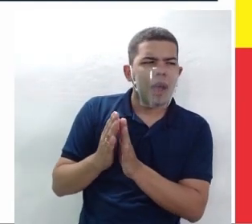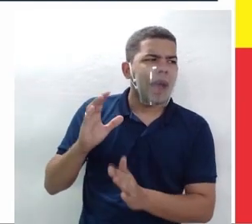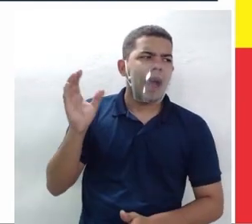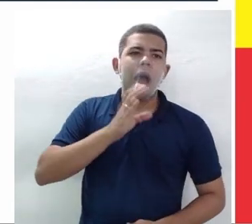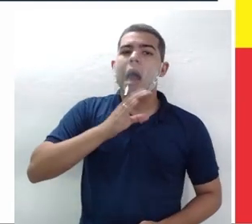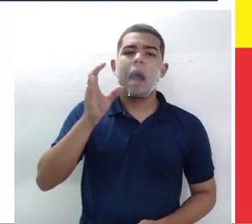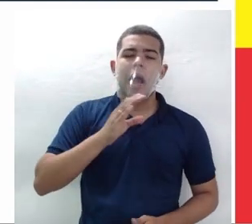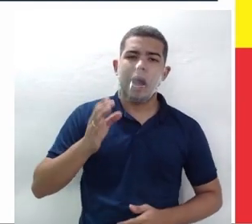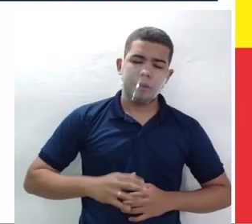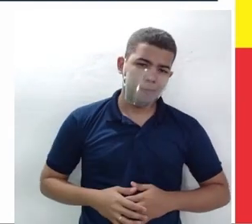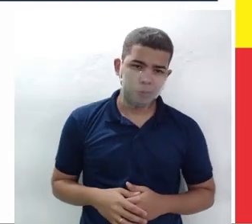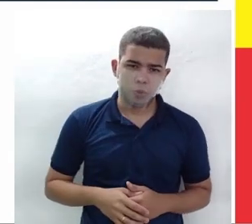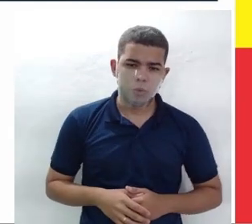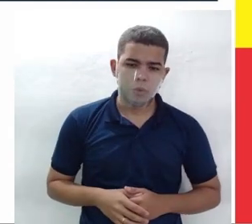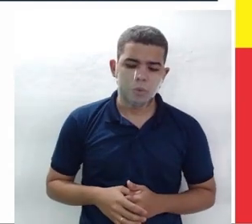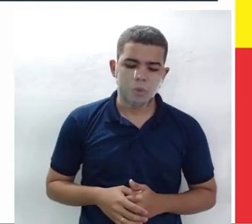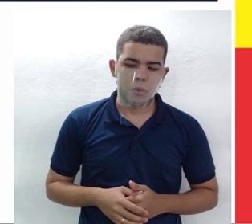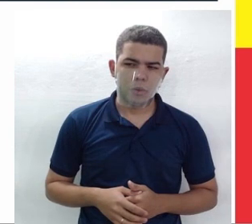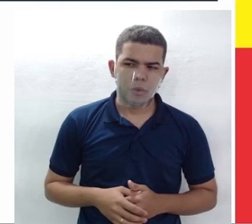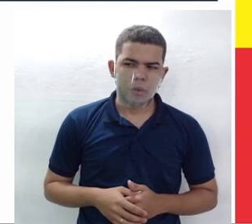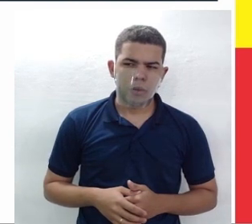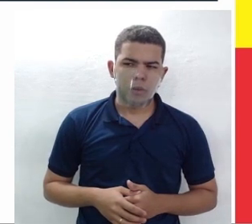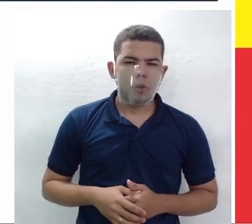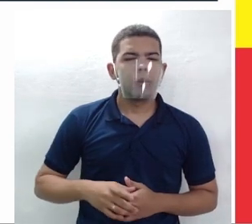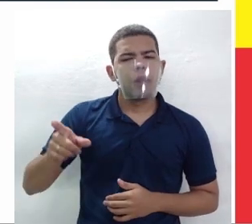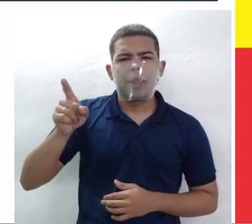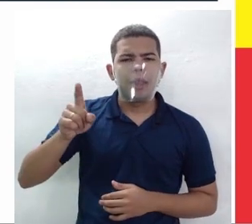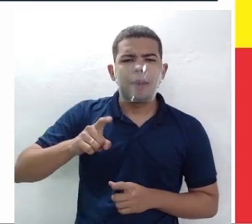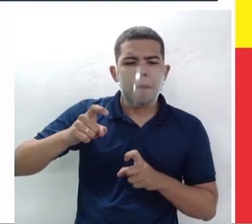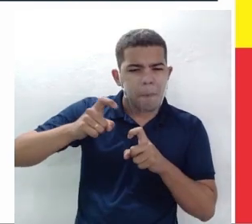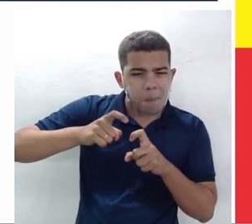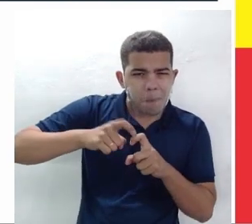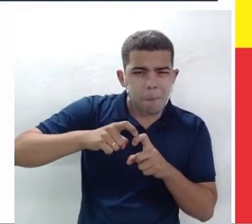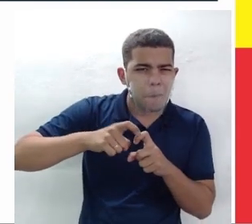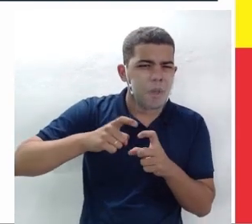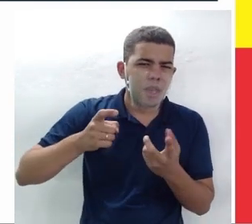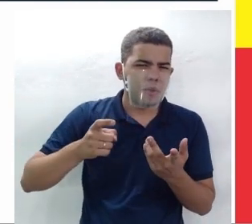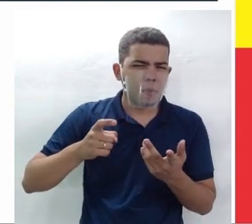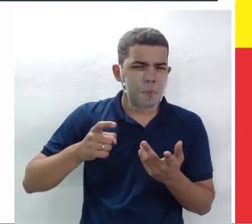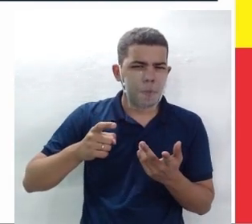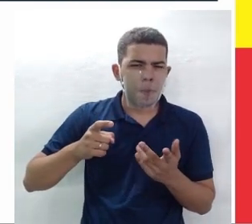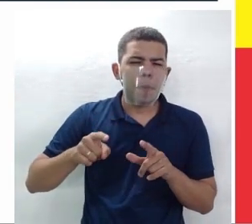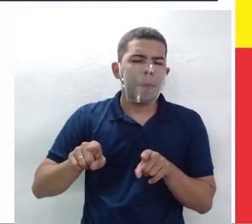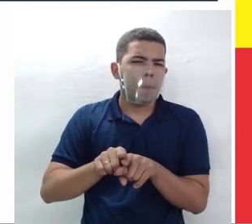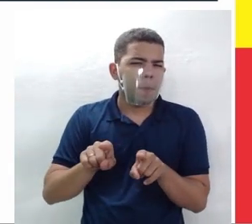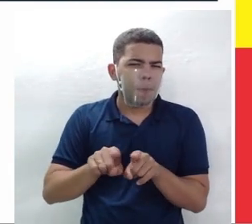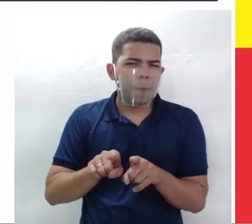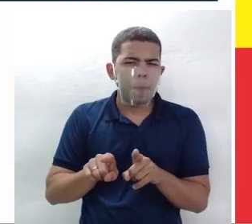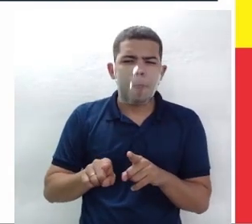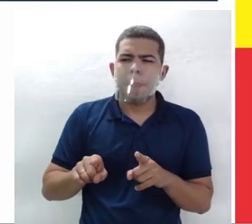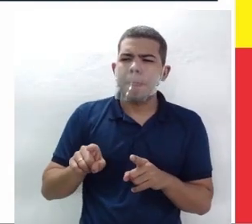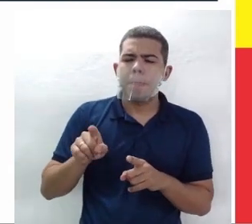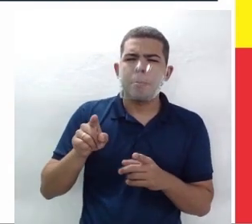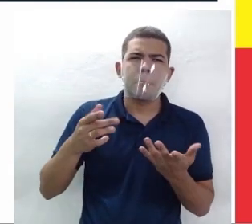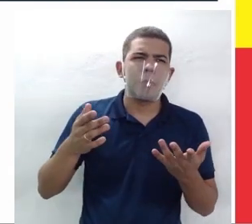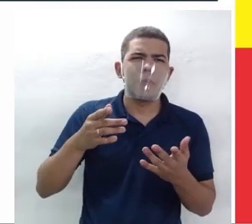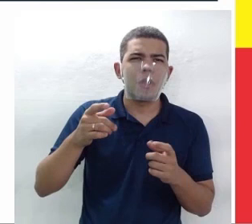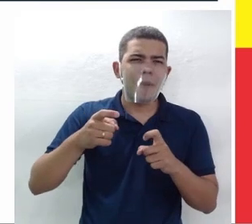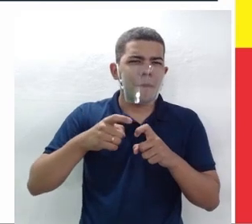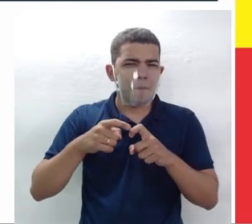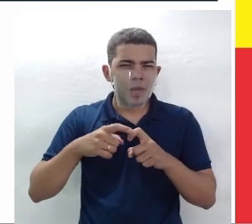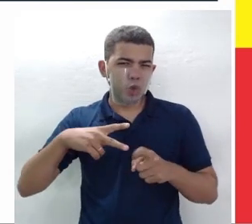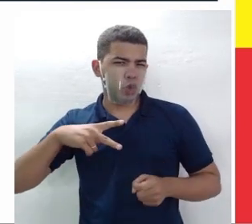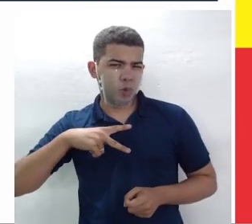médico rápido, né? Ou seja, um centro de saúde. ligue para o seu provedor de serviços de saúde ou